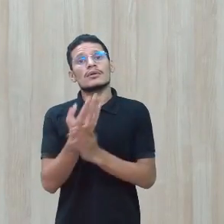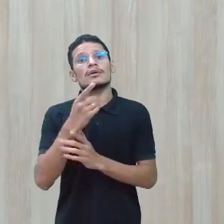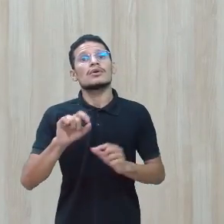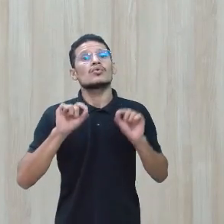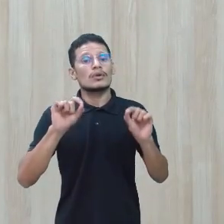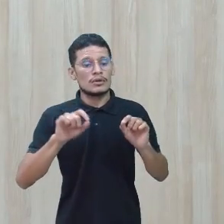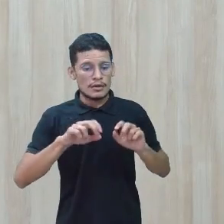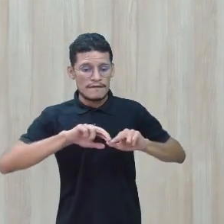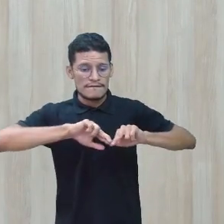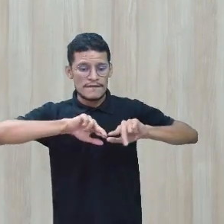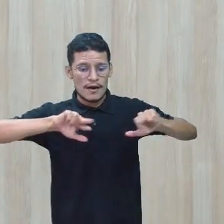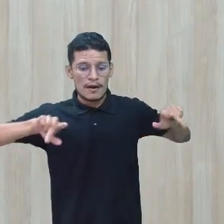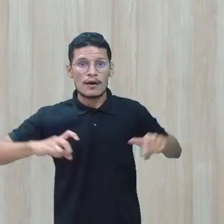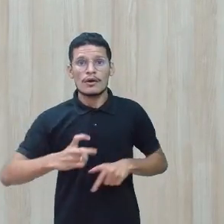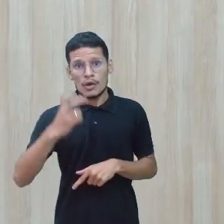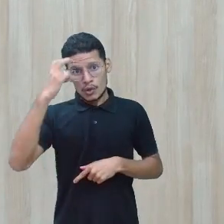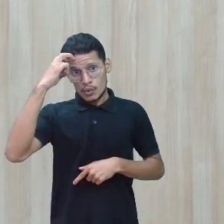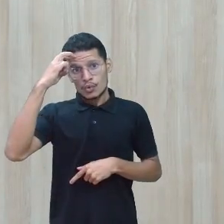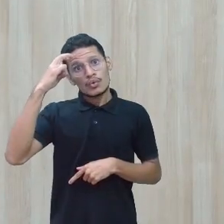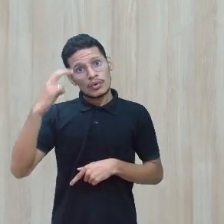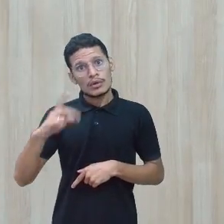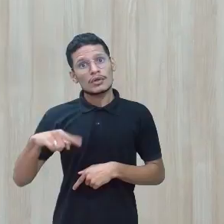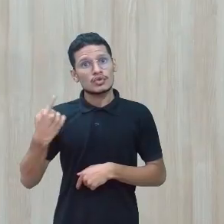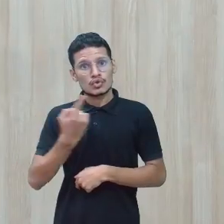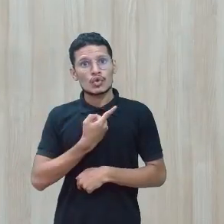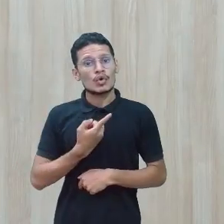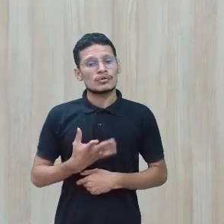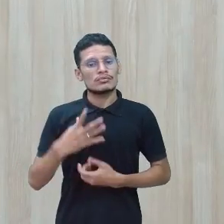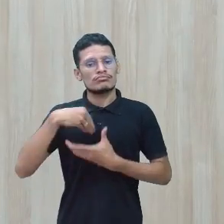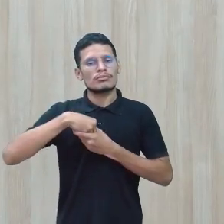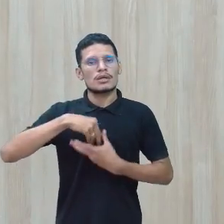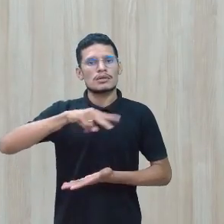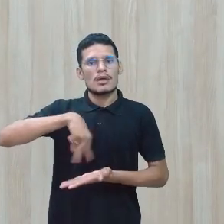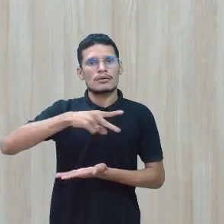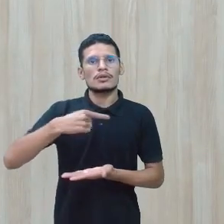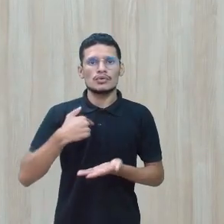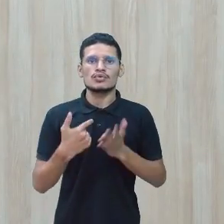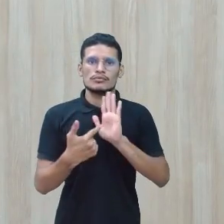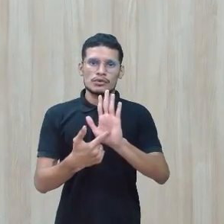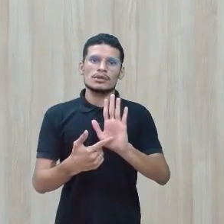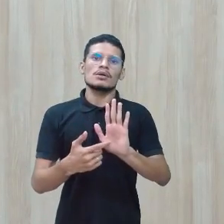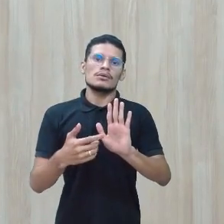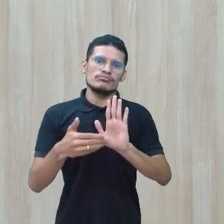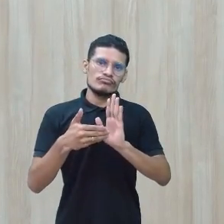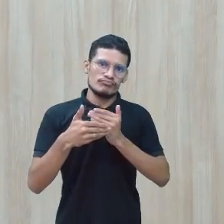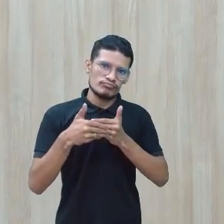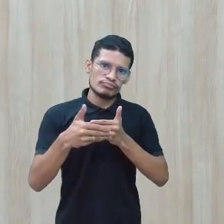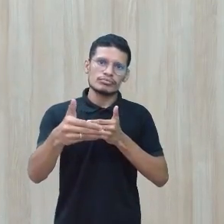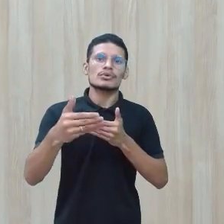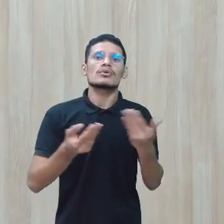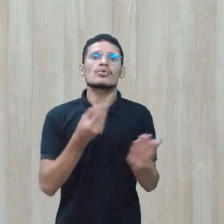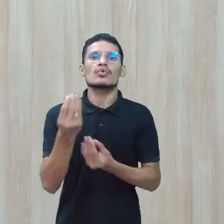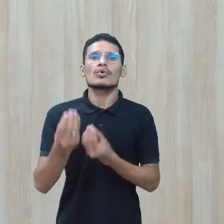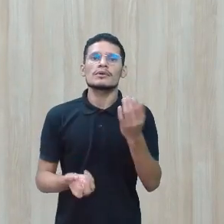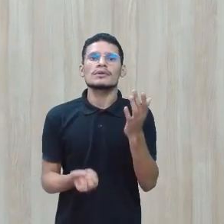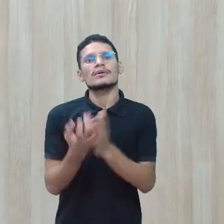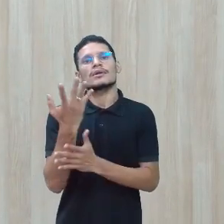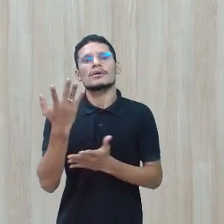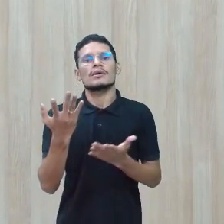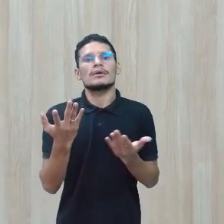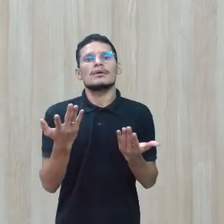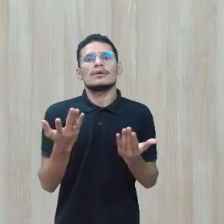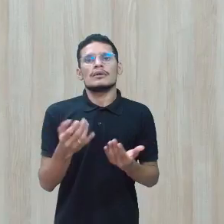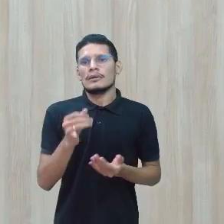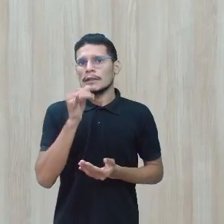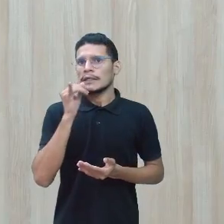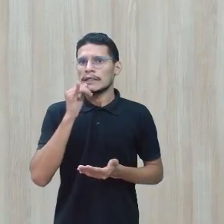nossa diversidade cultural, né? Ou seja, da nossa alma dançante, que a gente vai ver um pouquinho mais na frente, como é que surge